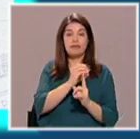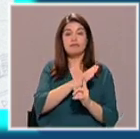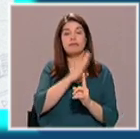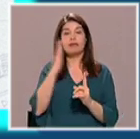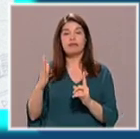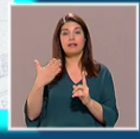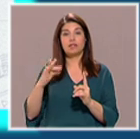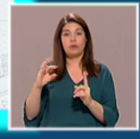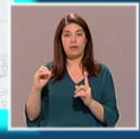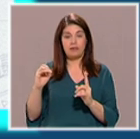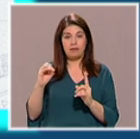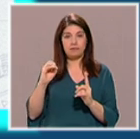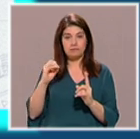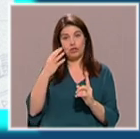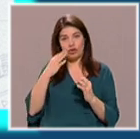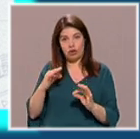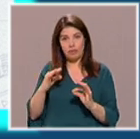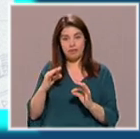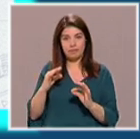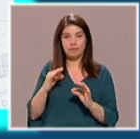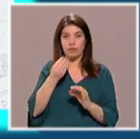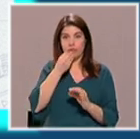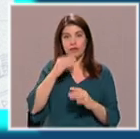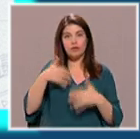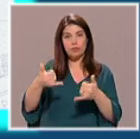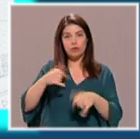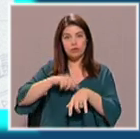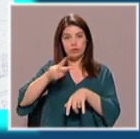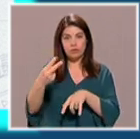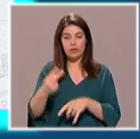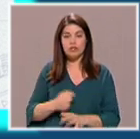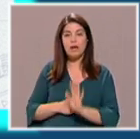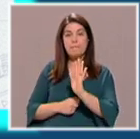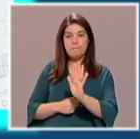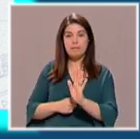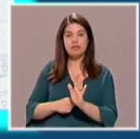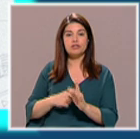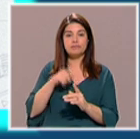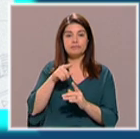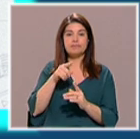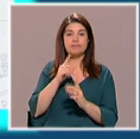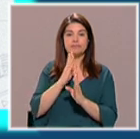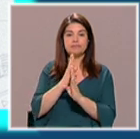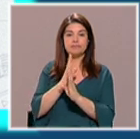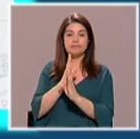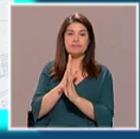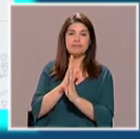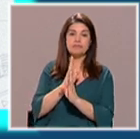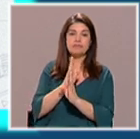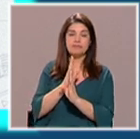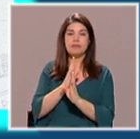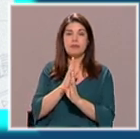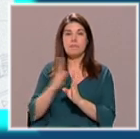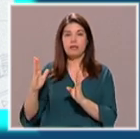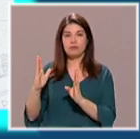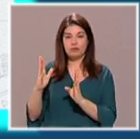140. No entanto, verificamos que o valor que taxa A hipoglicemia é sempre constante em ambas